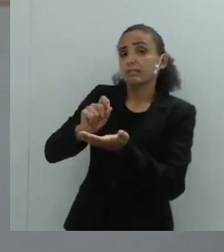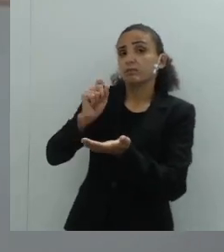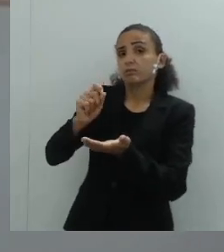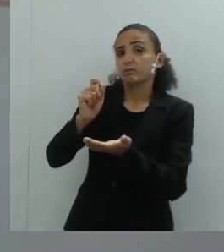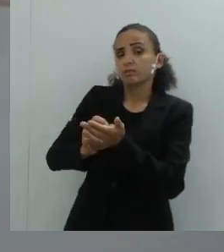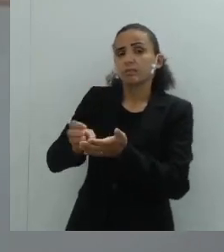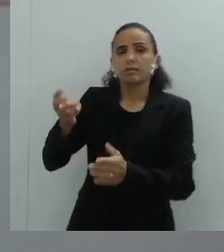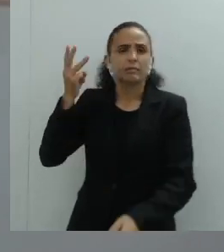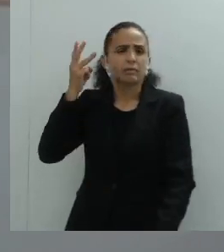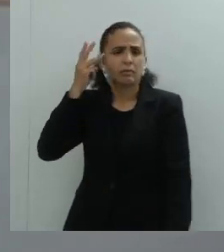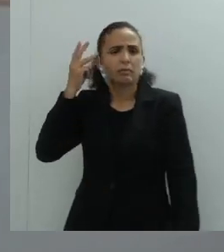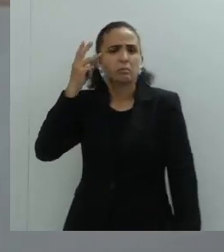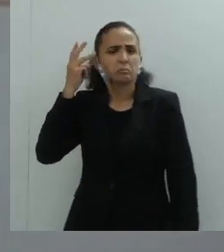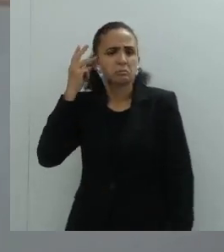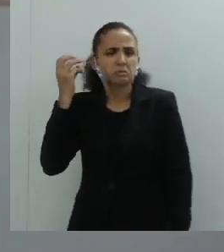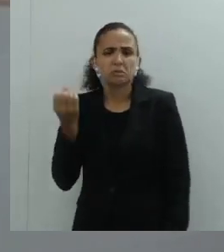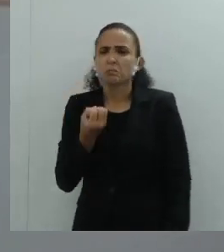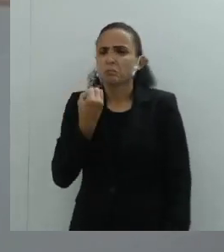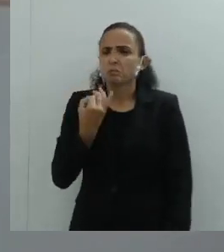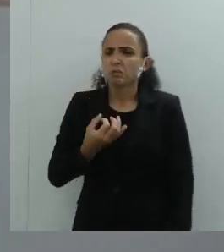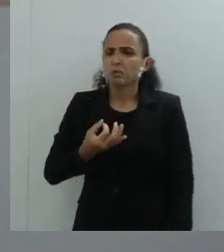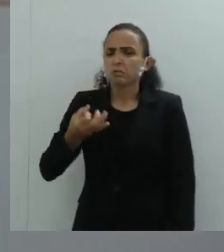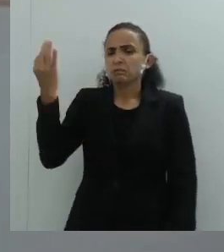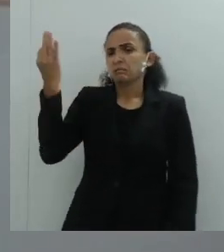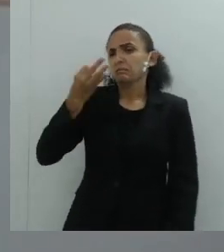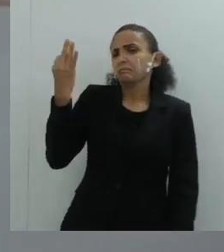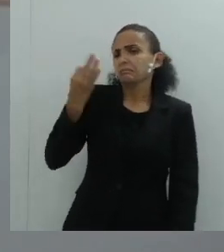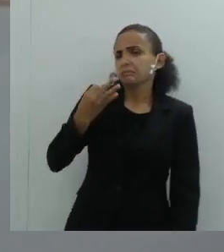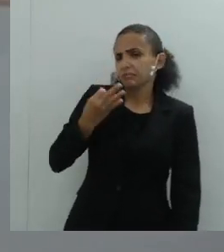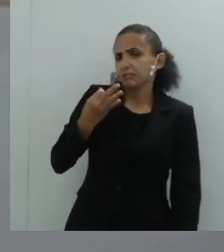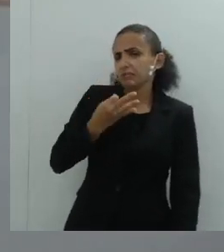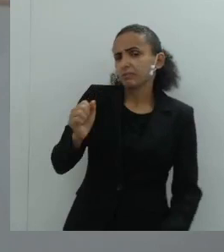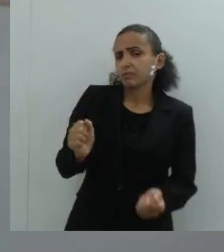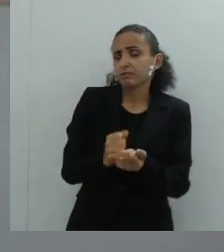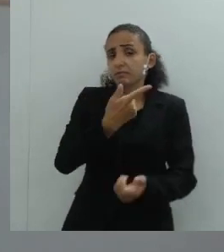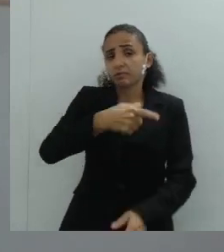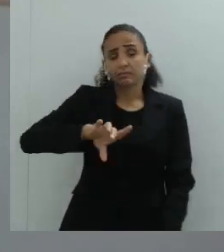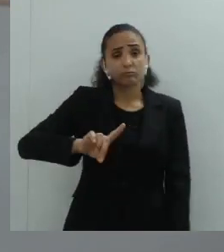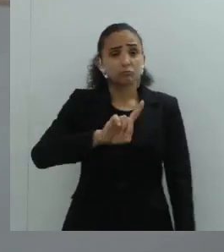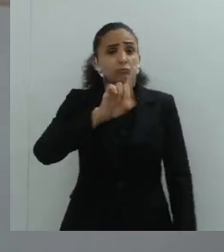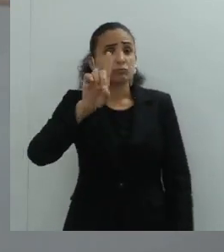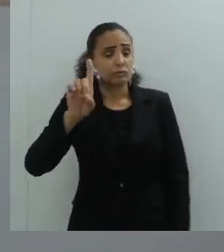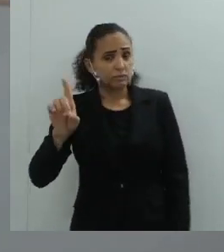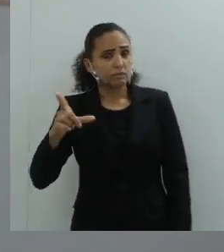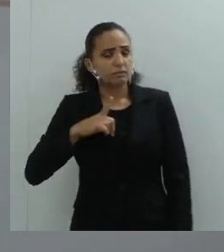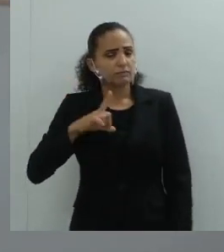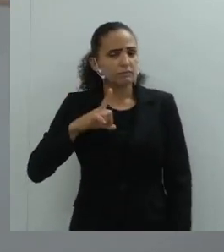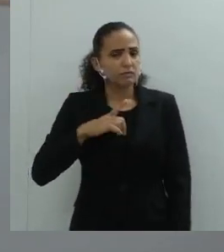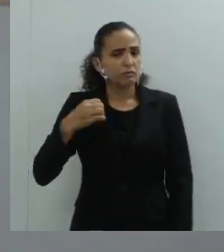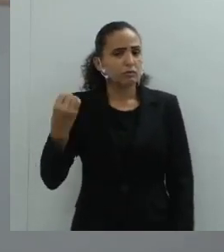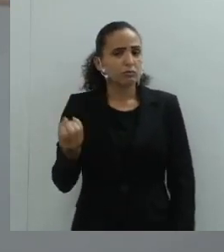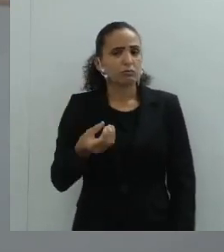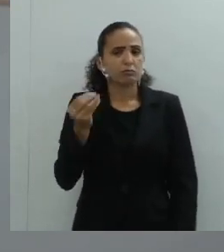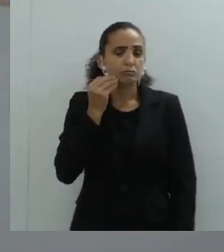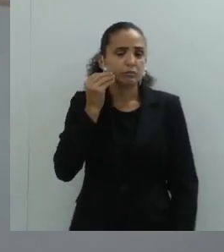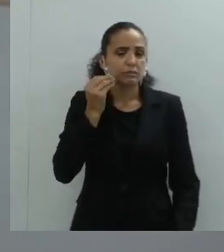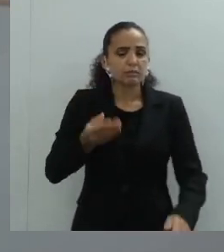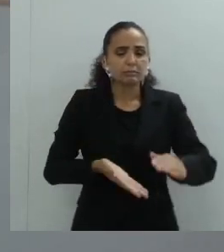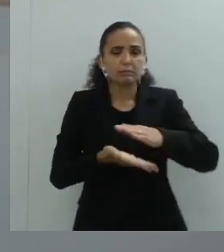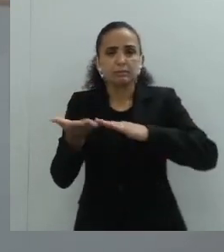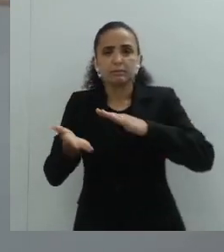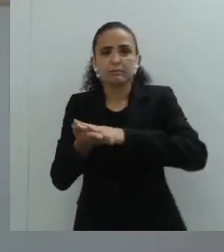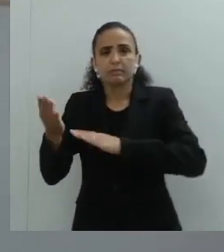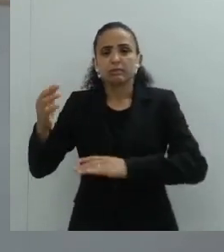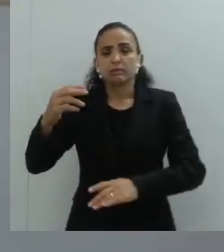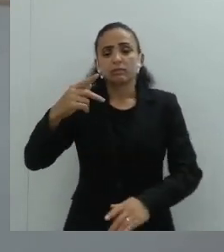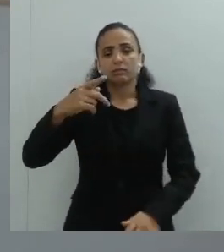onde tem uma história belíssima, né? E se um dia você tiver a oportunidade, conheça Machu Picchu lá no Peru,